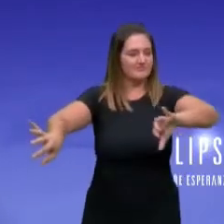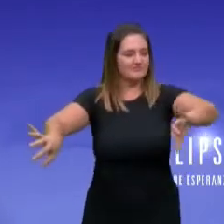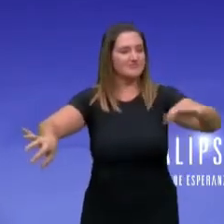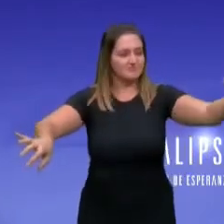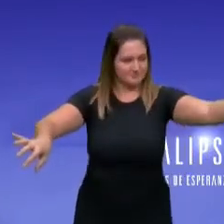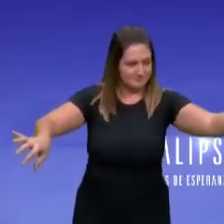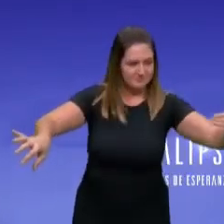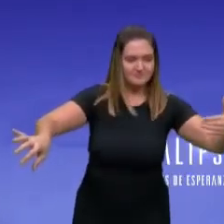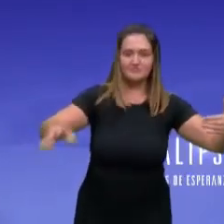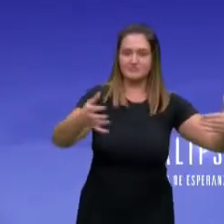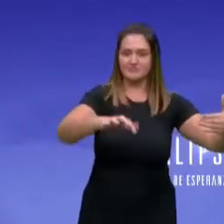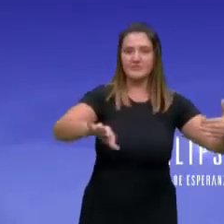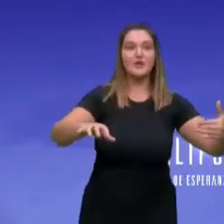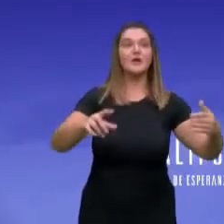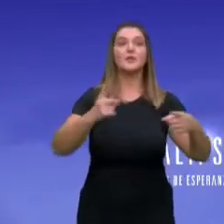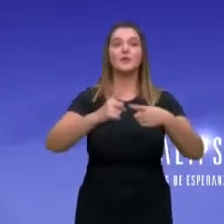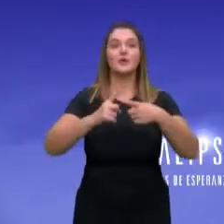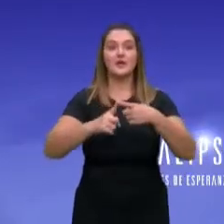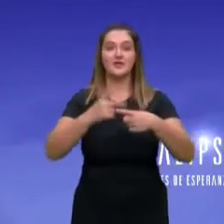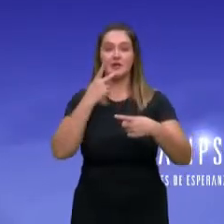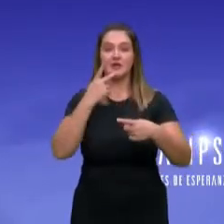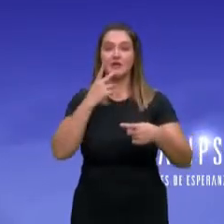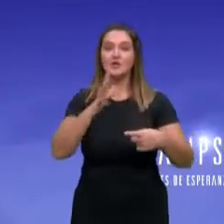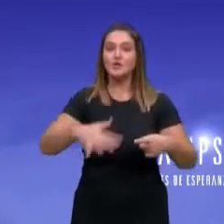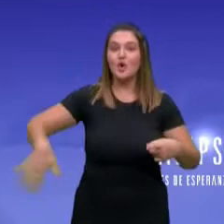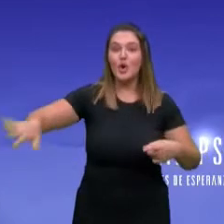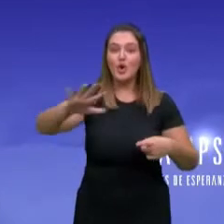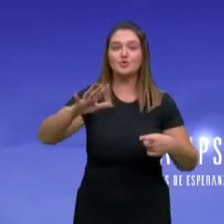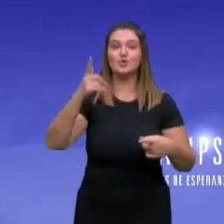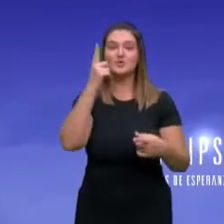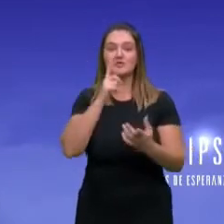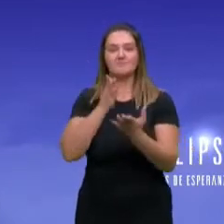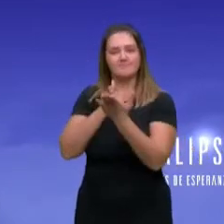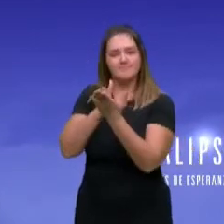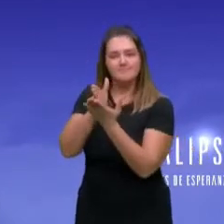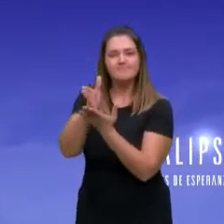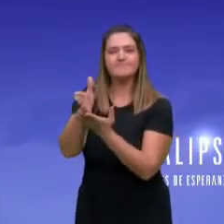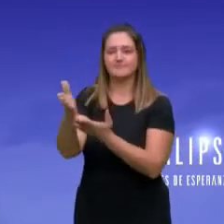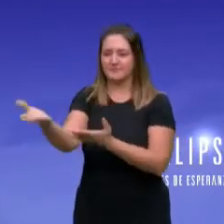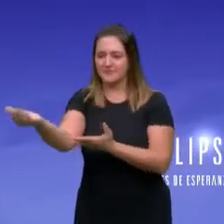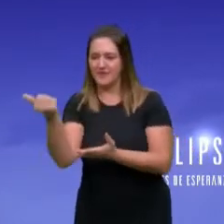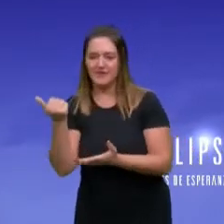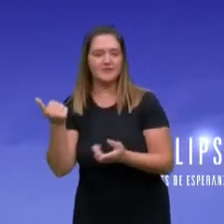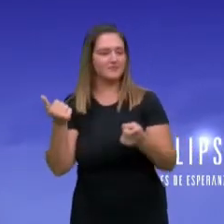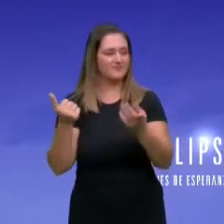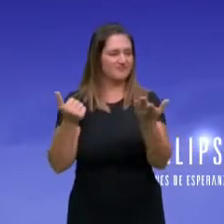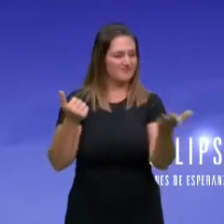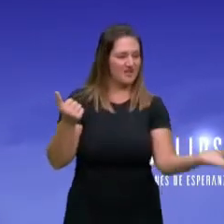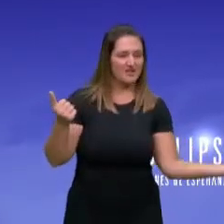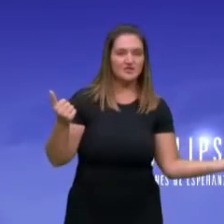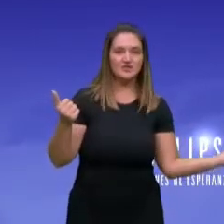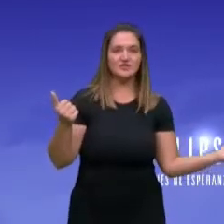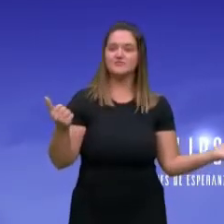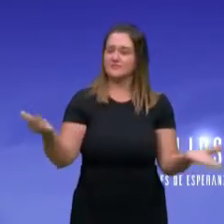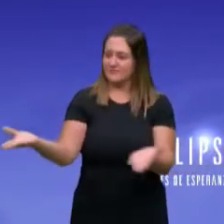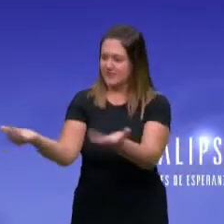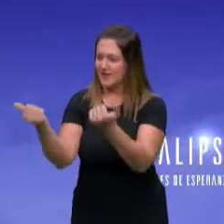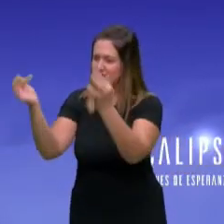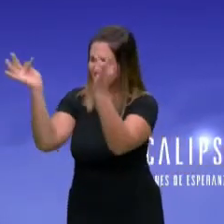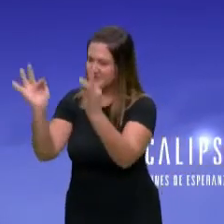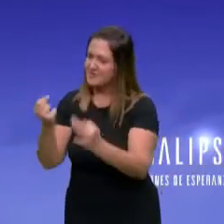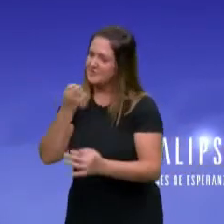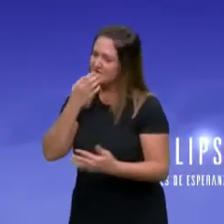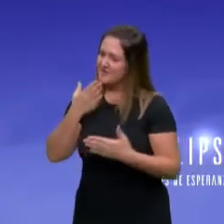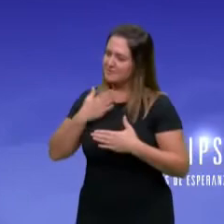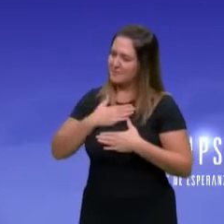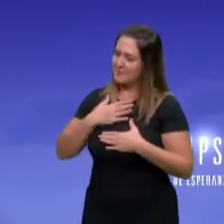e porá as ovelhas à sua direita, mas os cabritos à sua esquerda. Então dirá o rei aos que estiverem à sua direita: vinde, benditos de